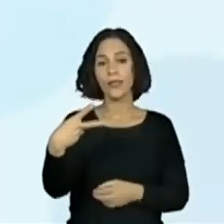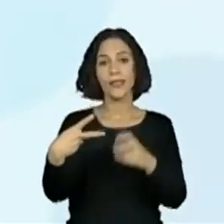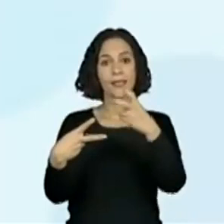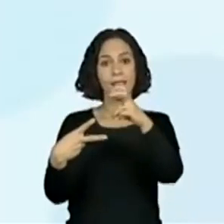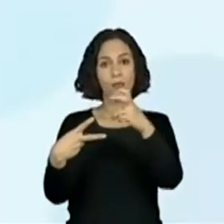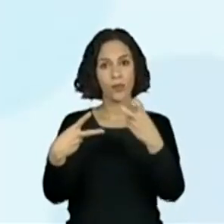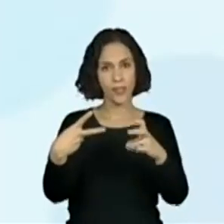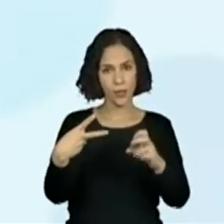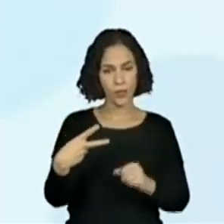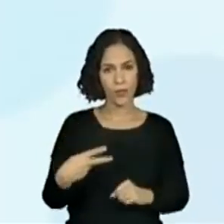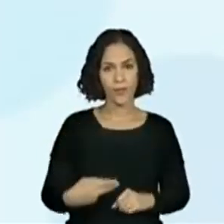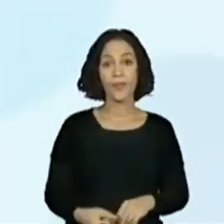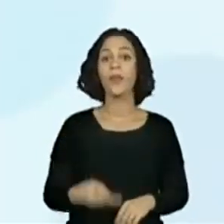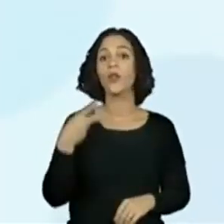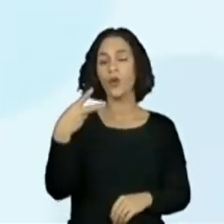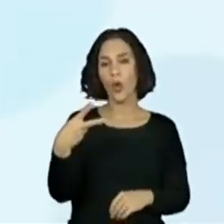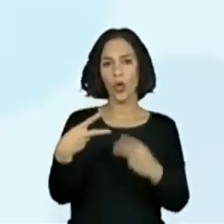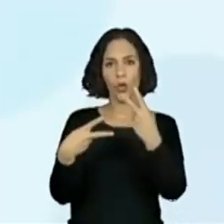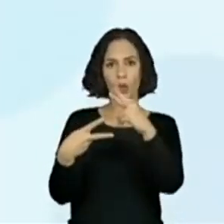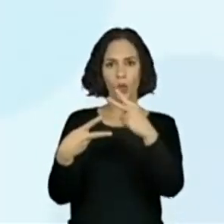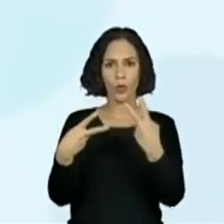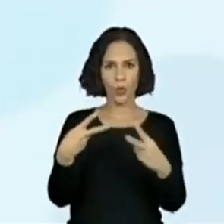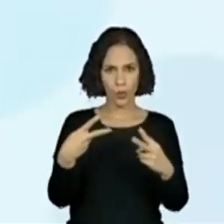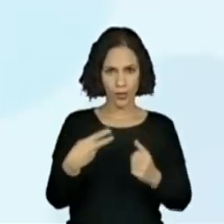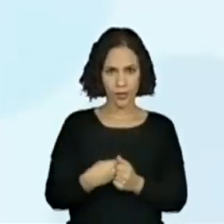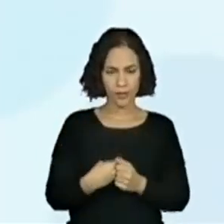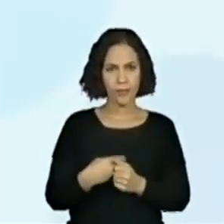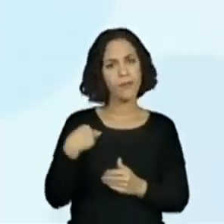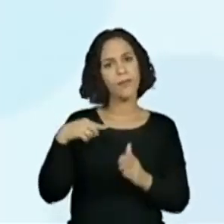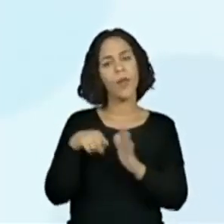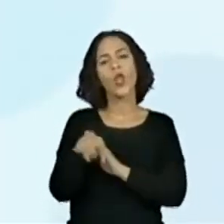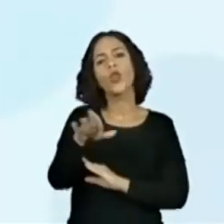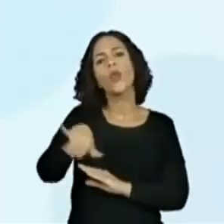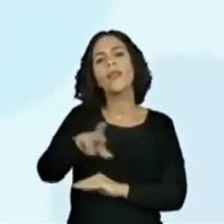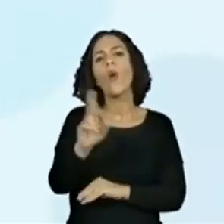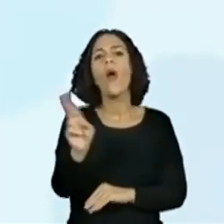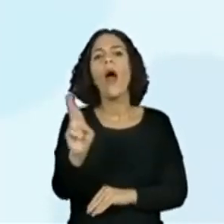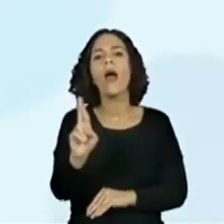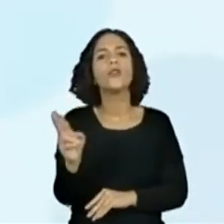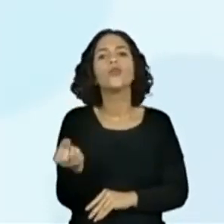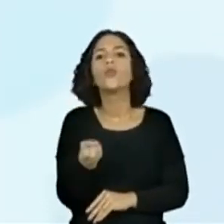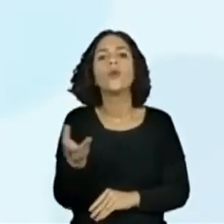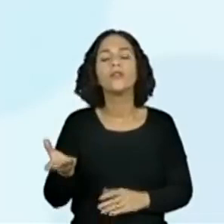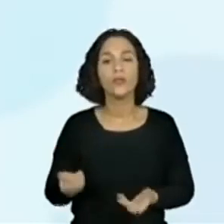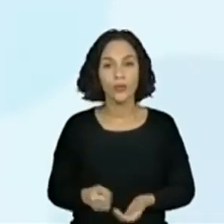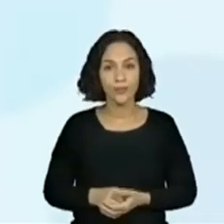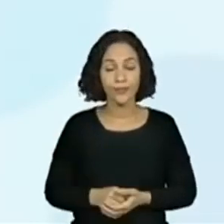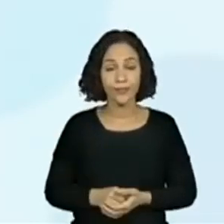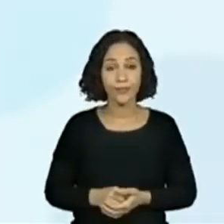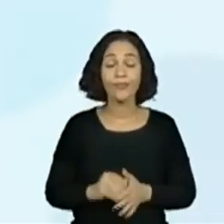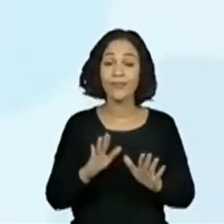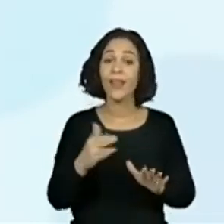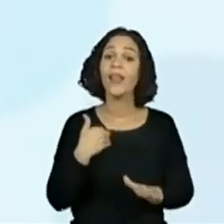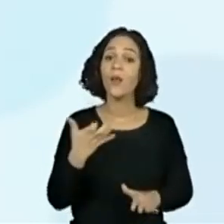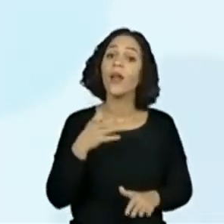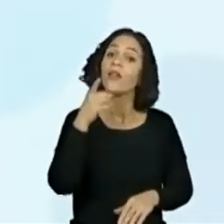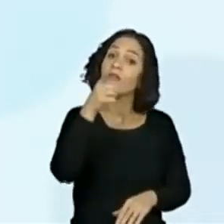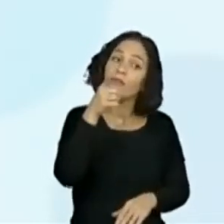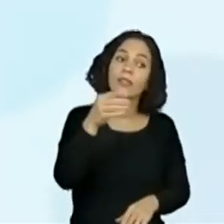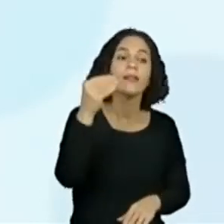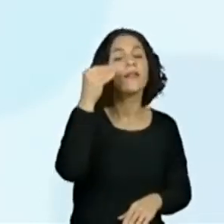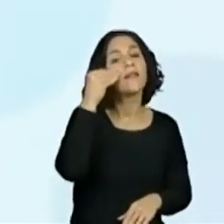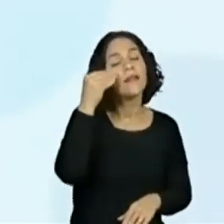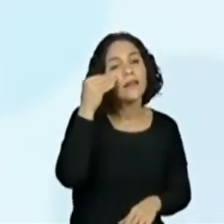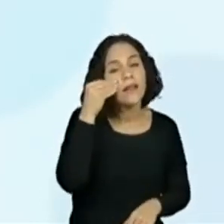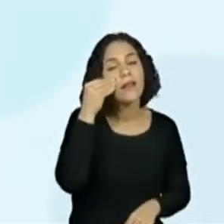2 reais. Quanto será que ele tem? Né? E a professora está dando esse tempo que eu gostaria muito que vocês tentassem